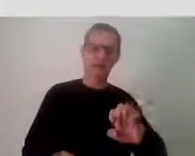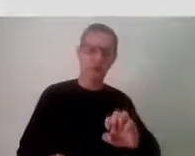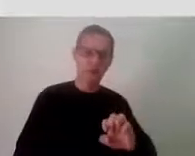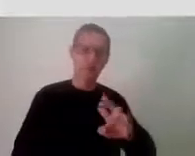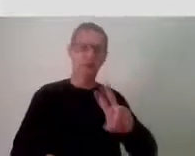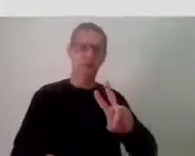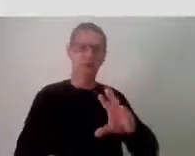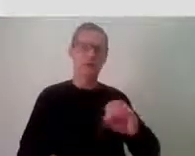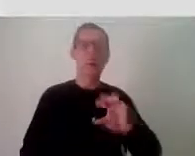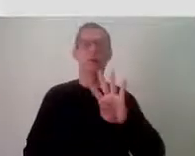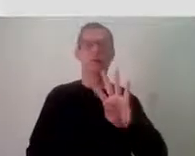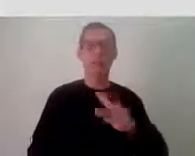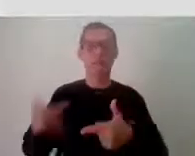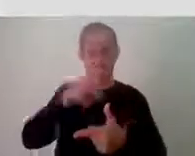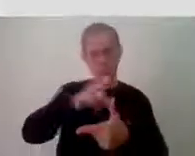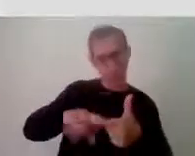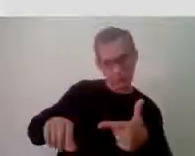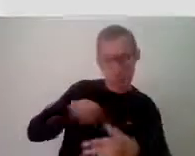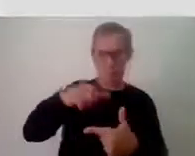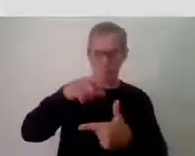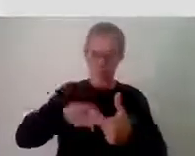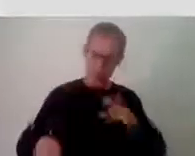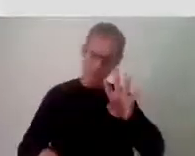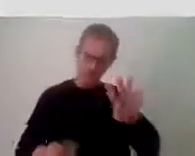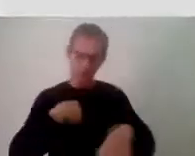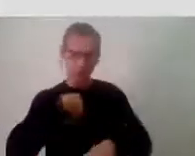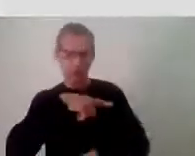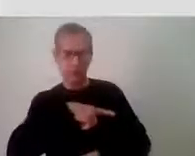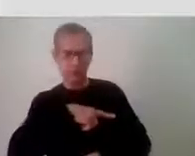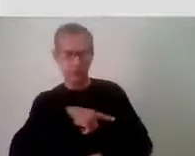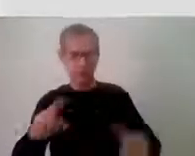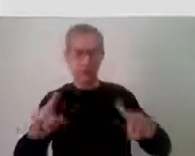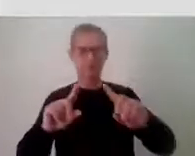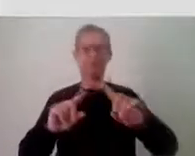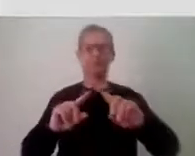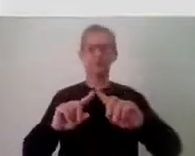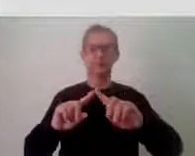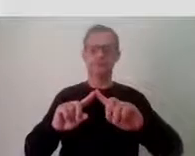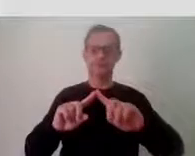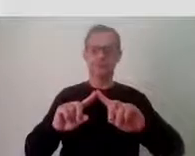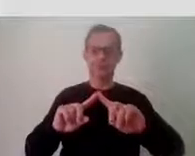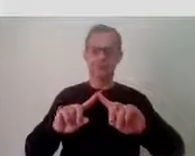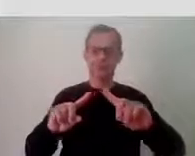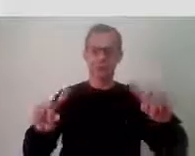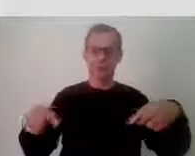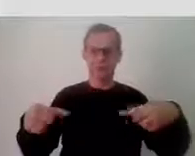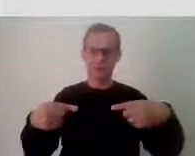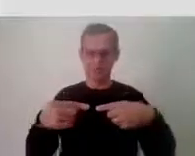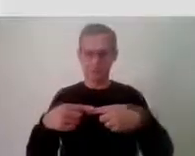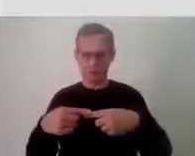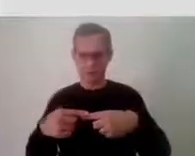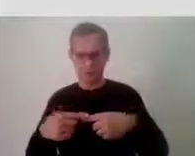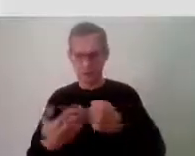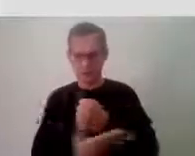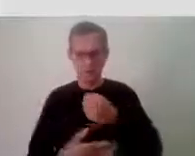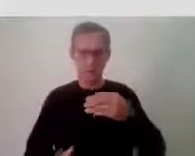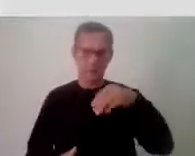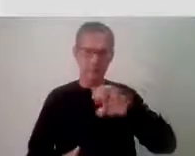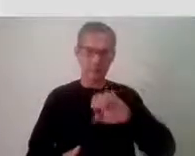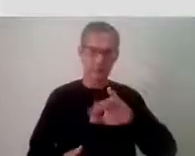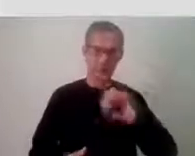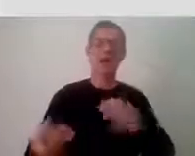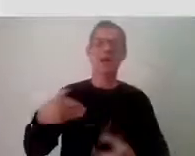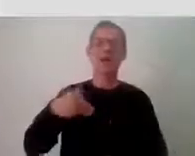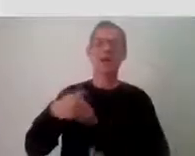4 partes. Quando eu divido em 4 partes, eu vou ter retângulos de base meio até a minha